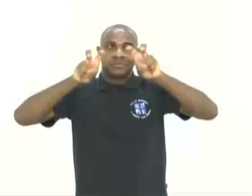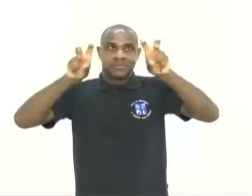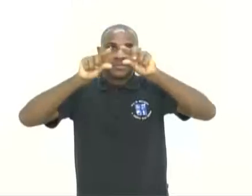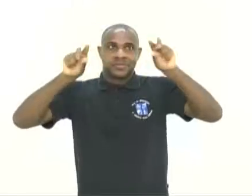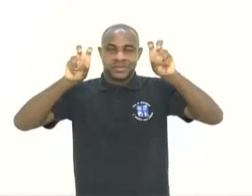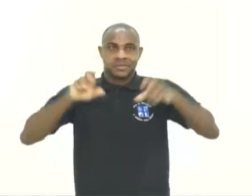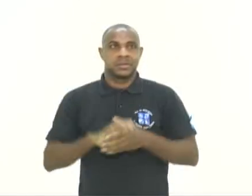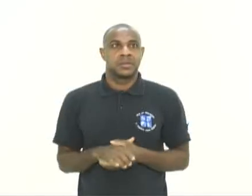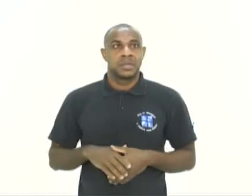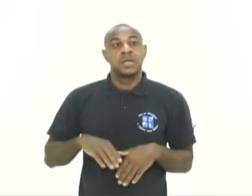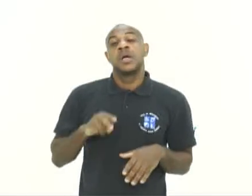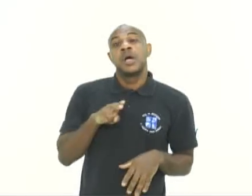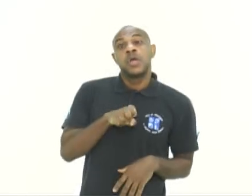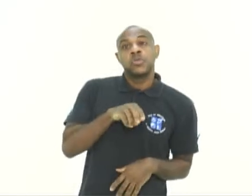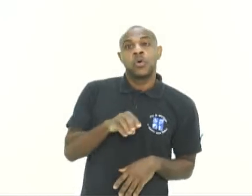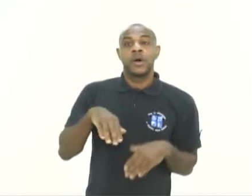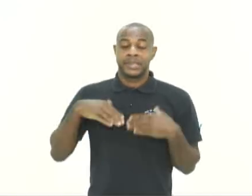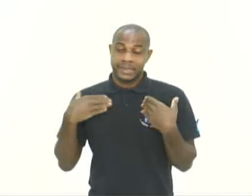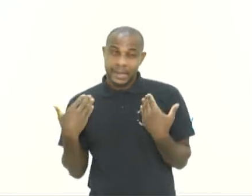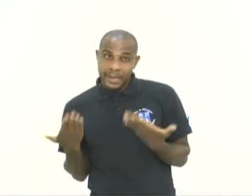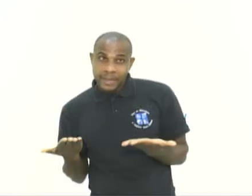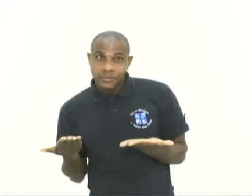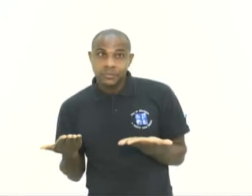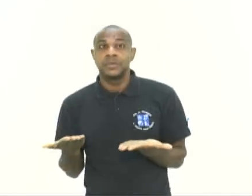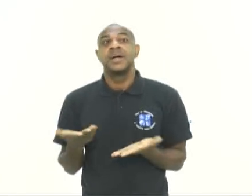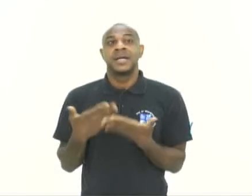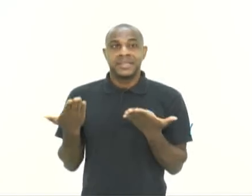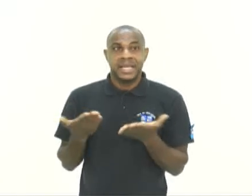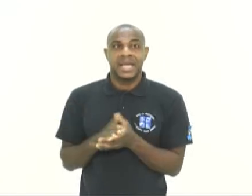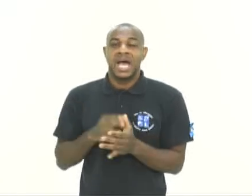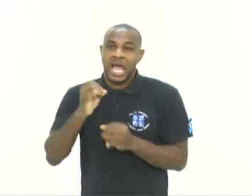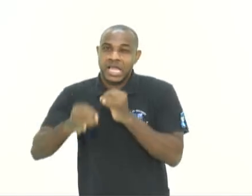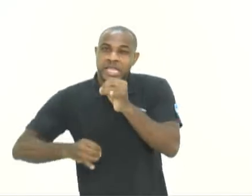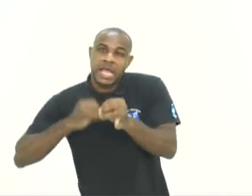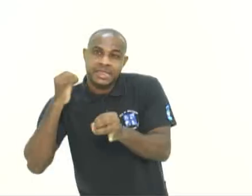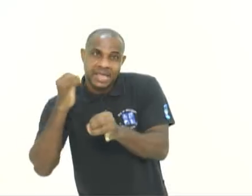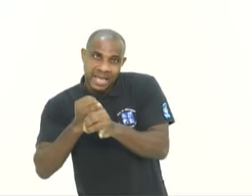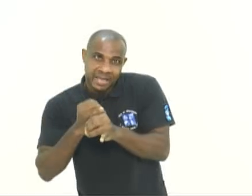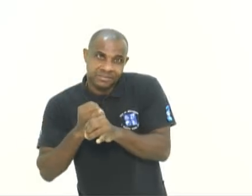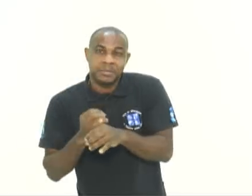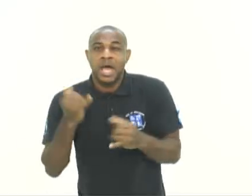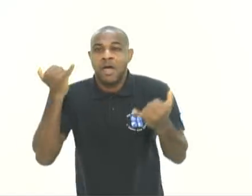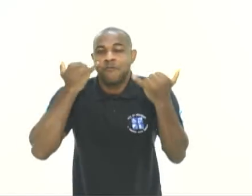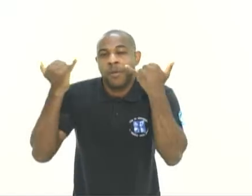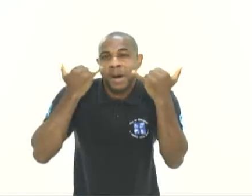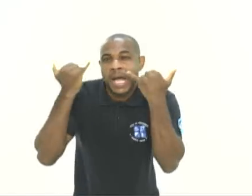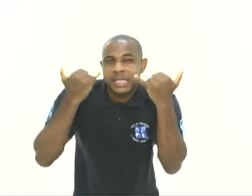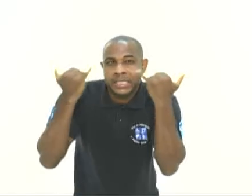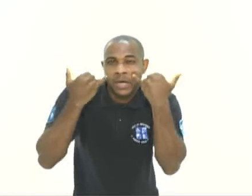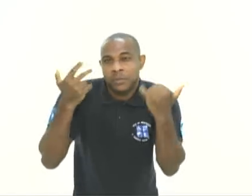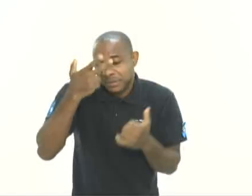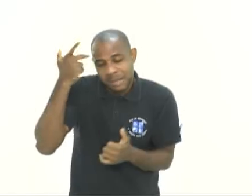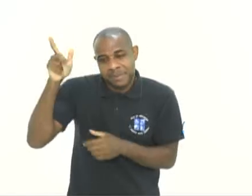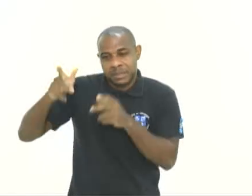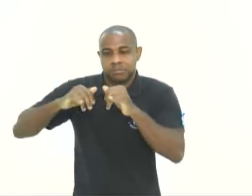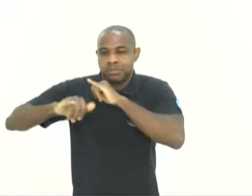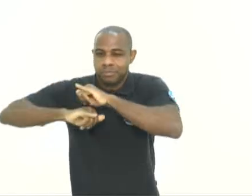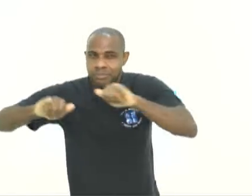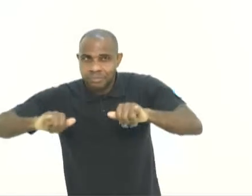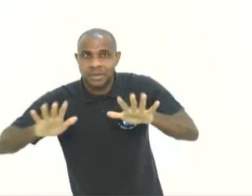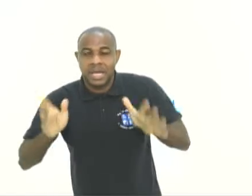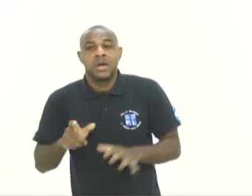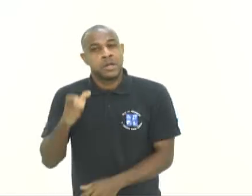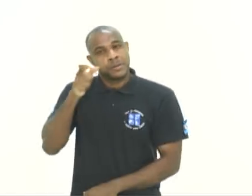No entanto, o potencial da internet para ampliar o grau de informação do indivíduo ainda é limitado por fatores como o